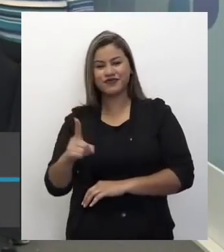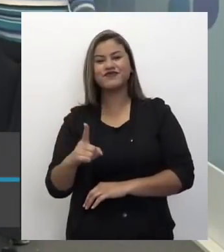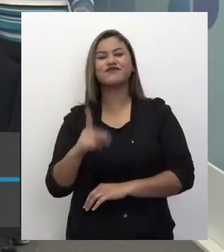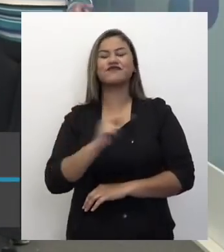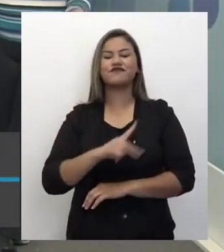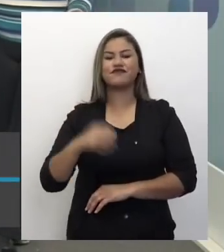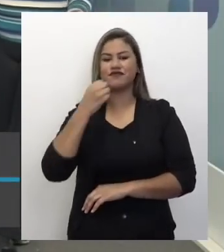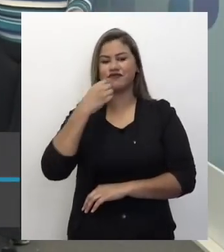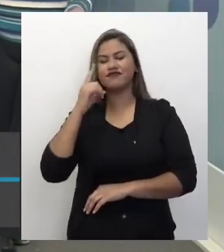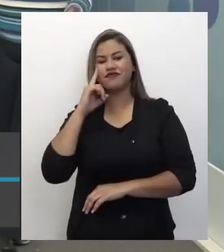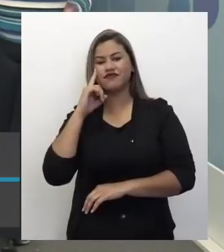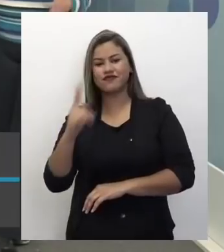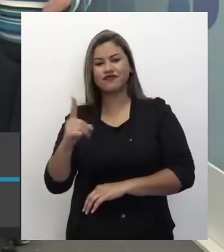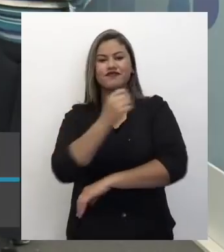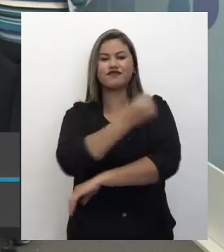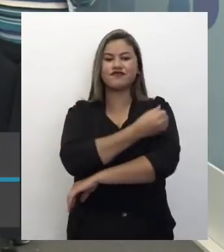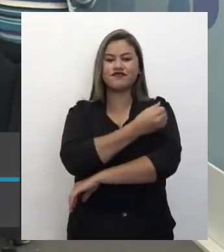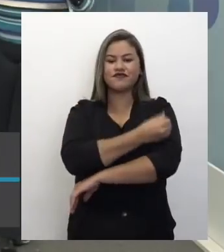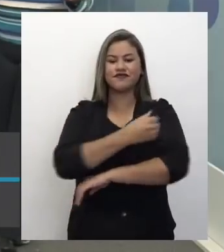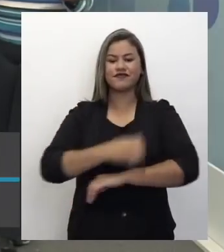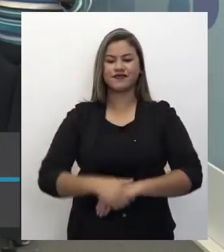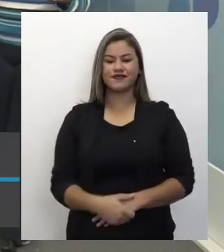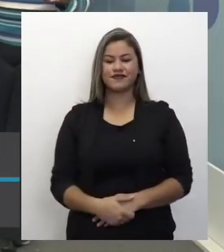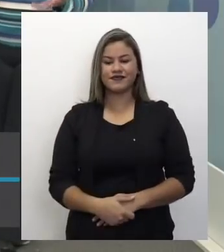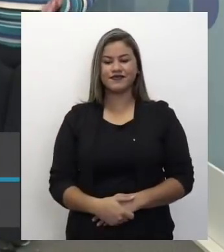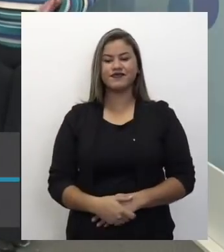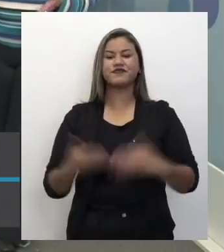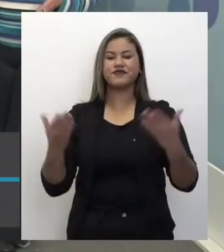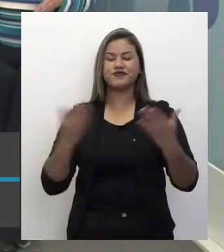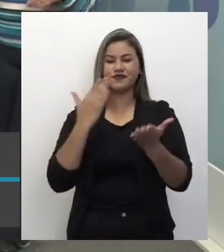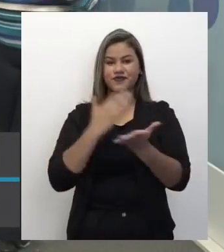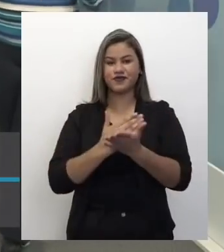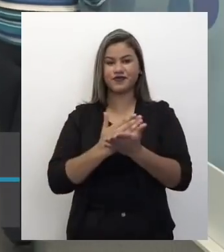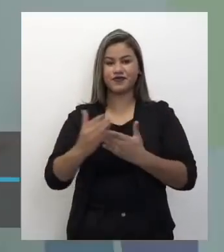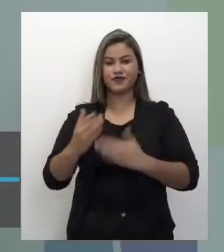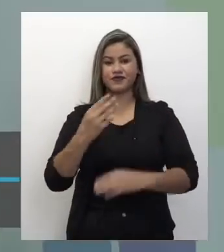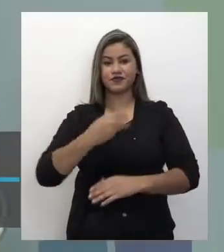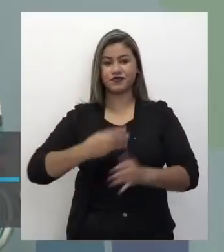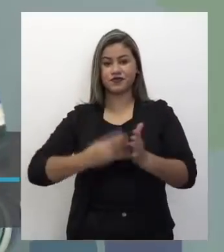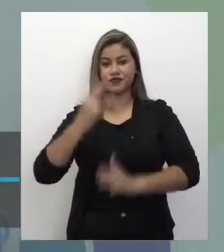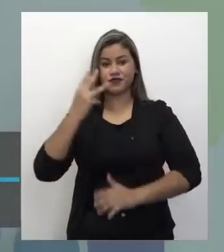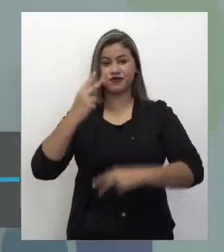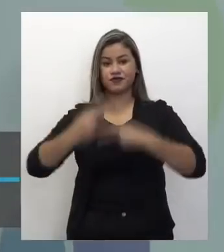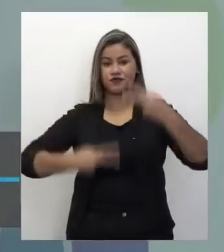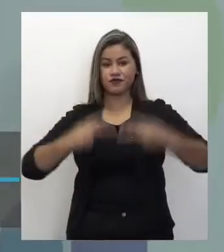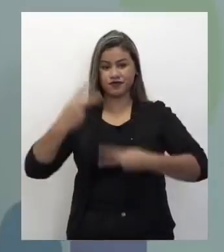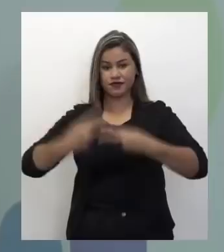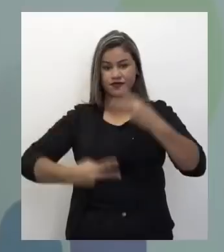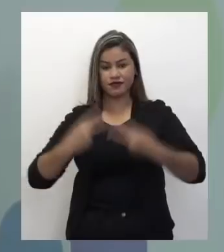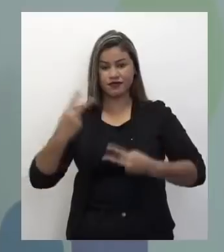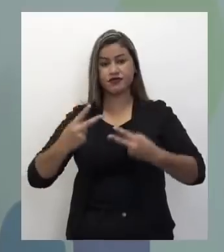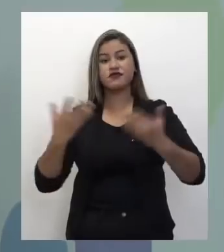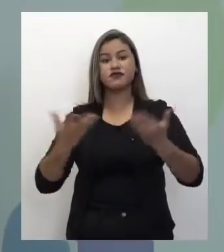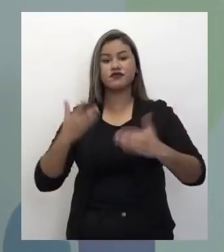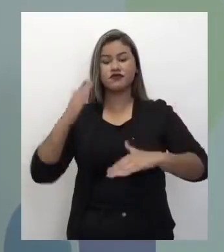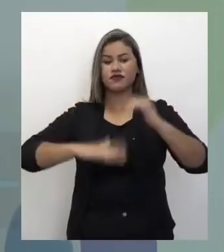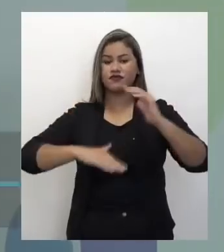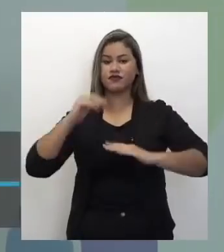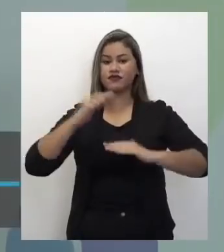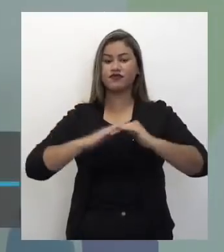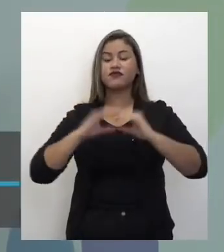ano. Bom, hoje a gente está começando o 3º bimestre. E o 3º bimestre, a habilidade é